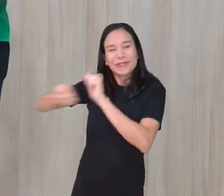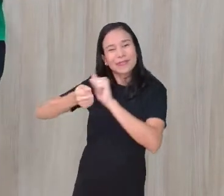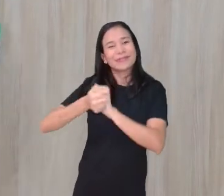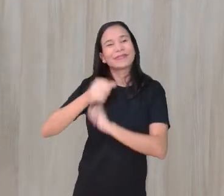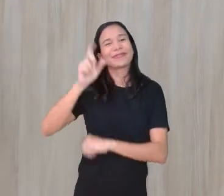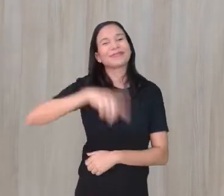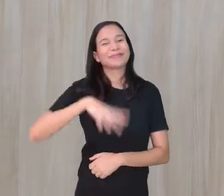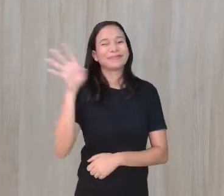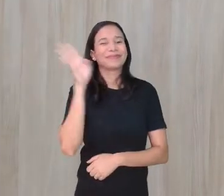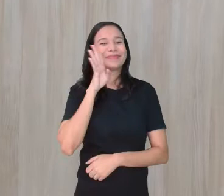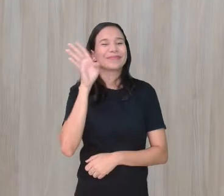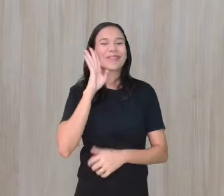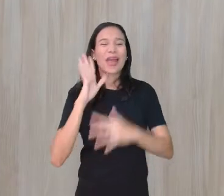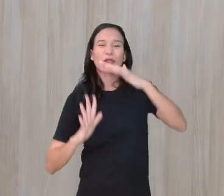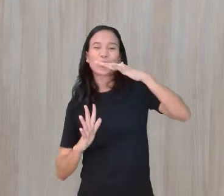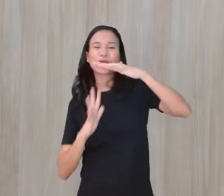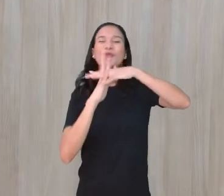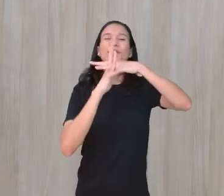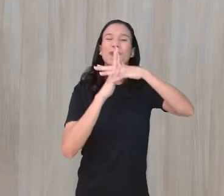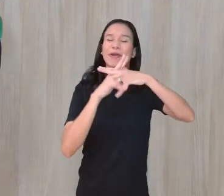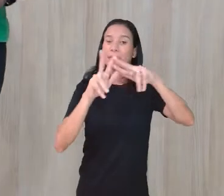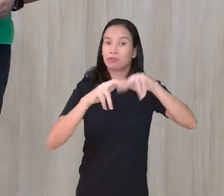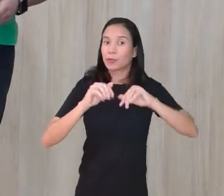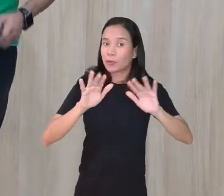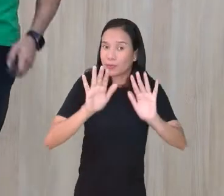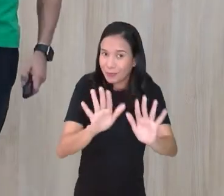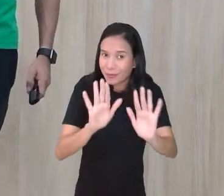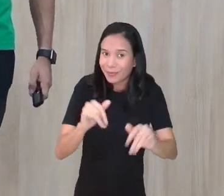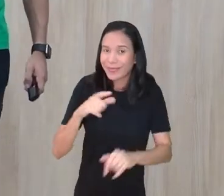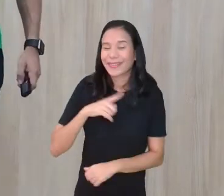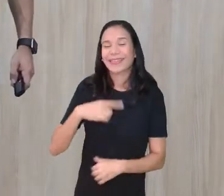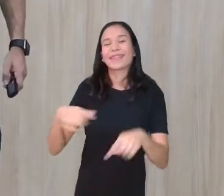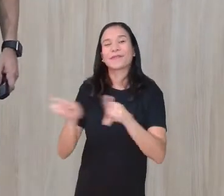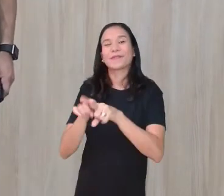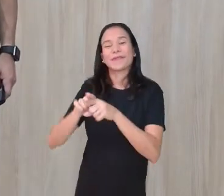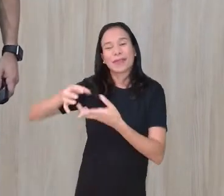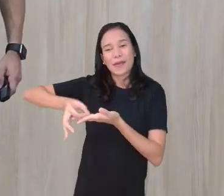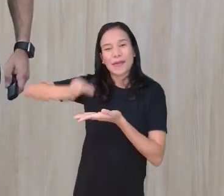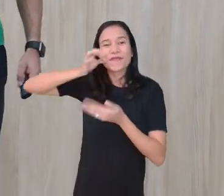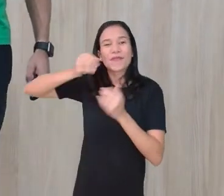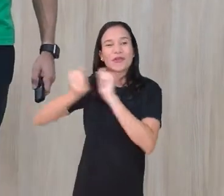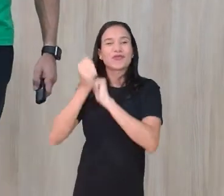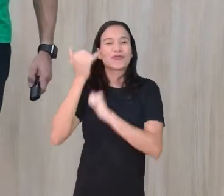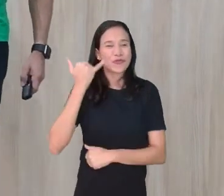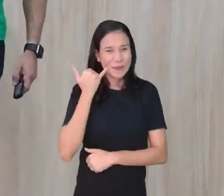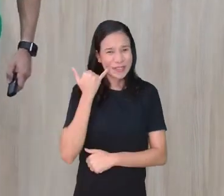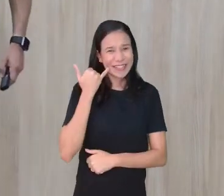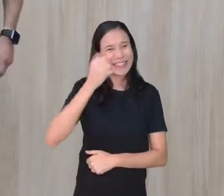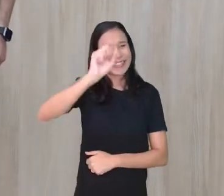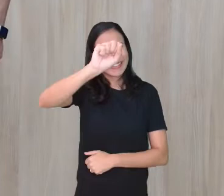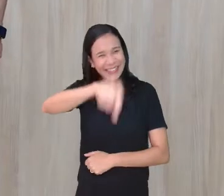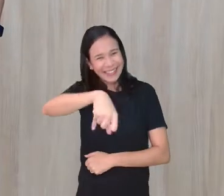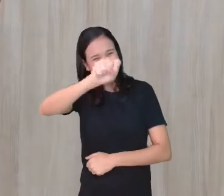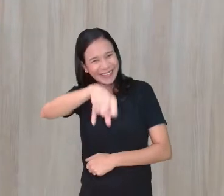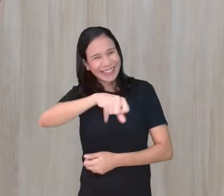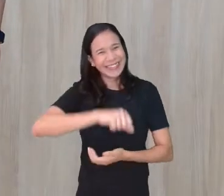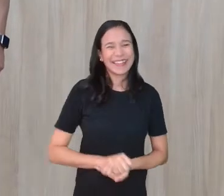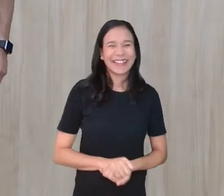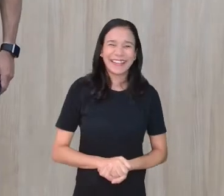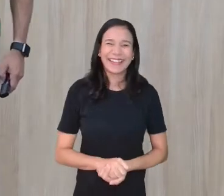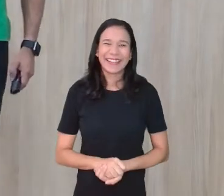é massa, é top de verdade. Já já eu irei tomar o meu, junto com o Billy Jean, né, Billy?